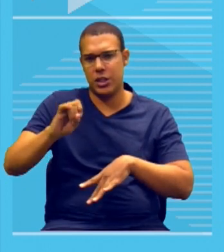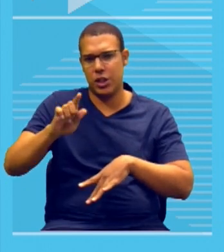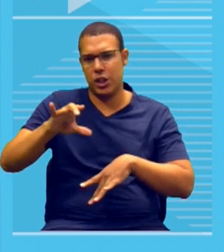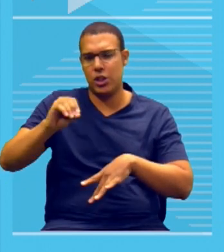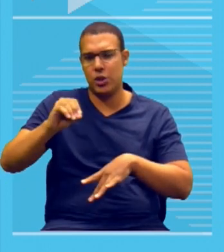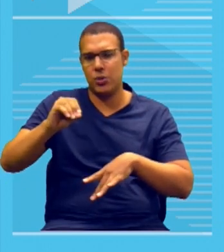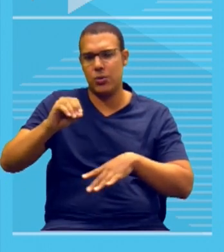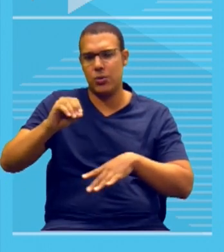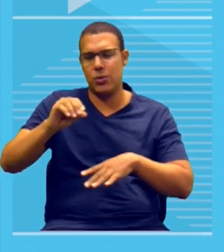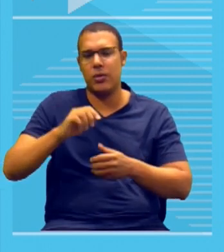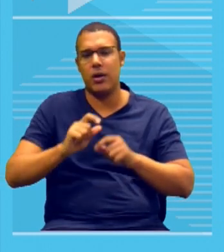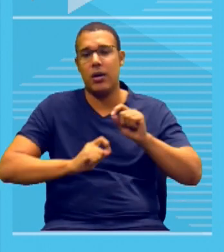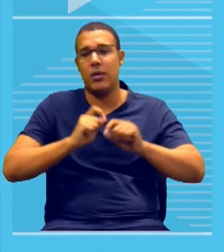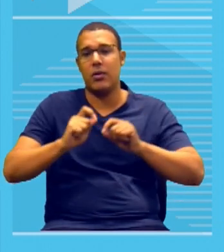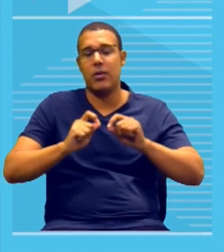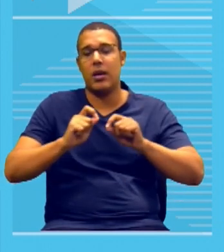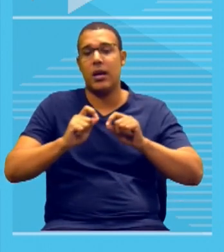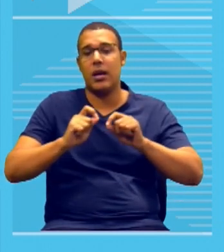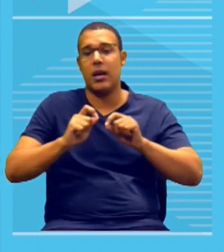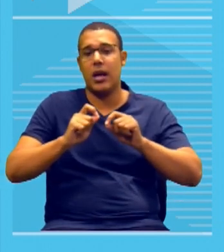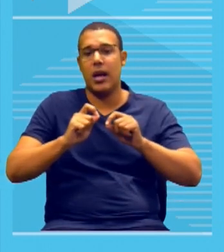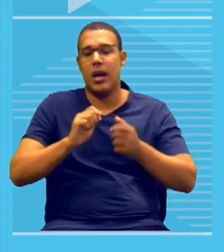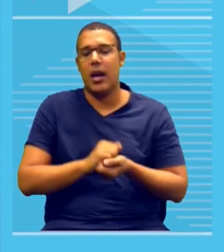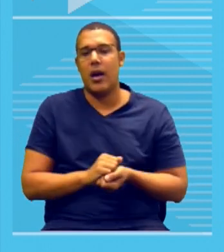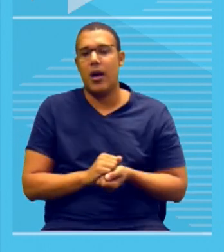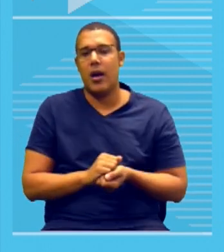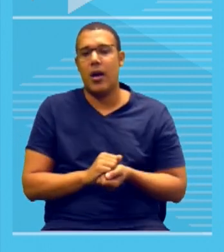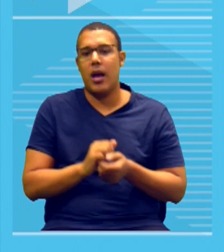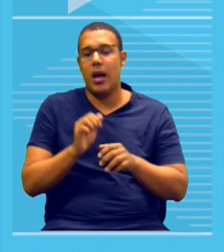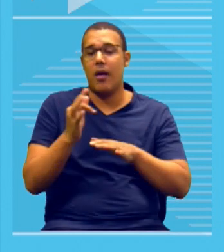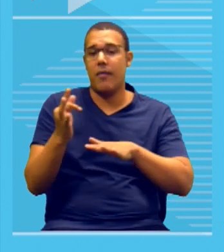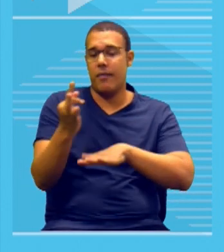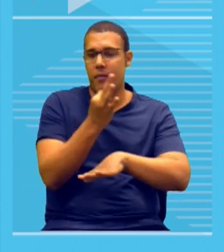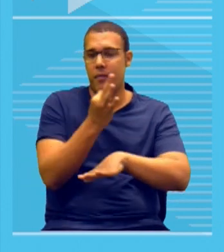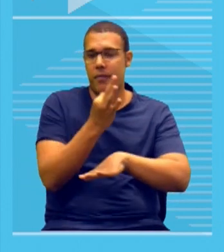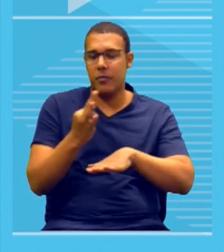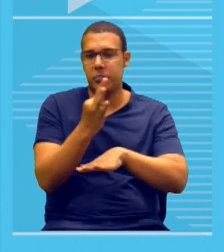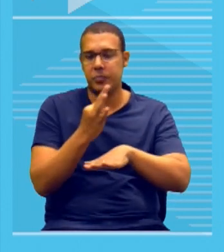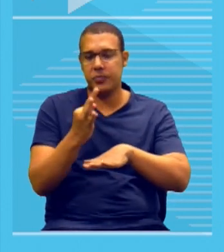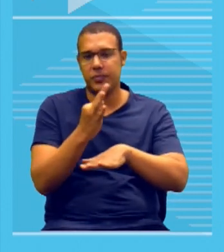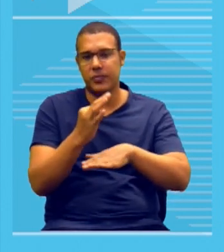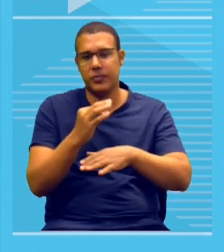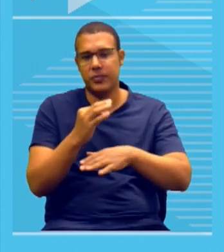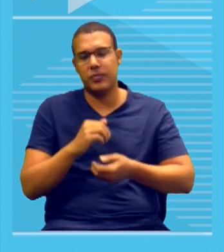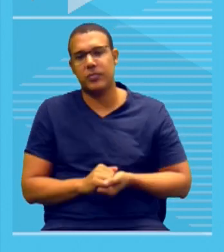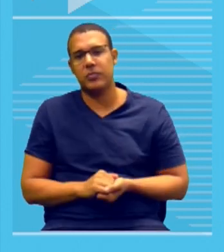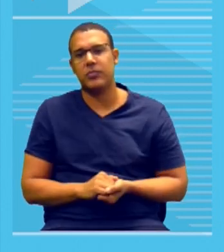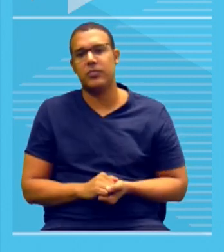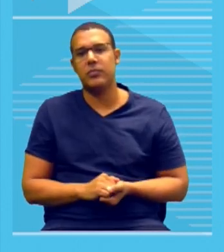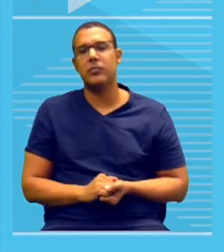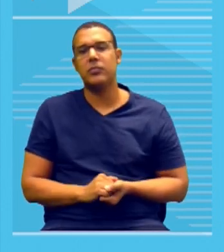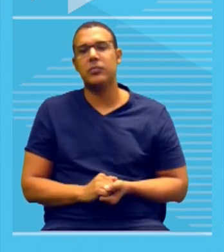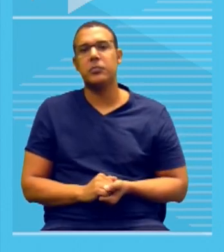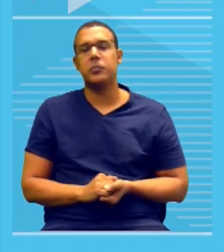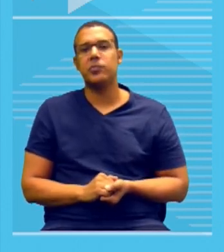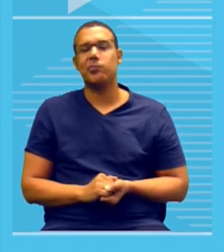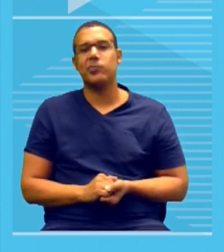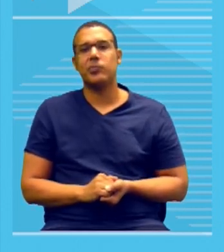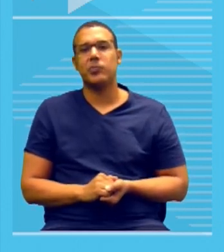a padrão o formal né É por isso que nós estudamos